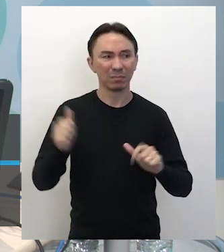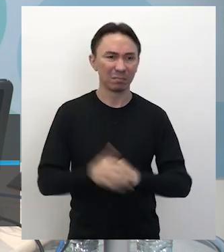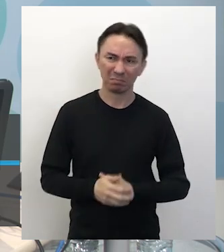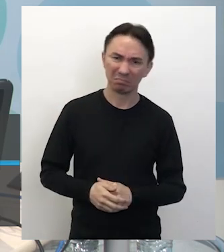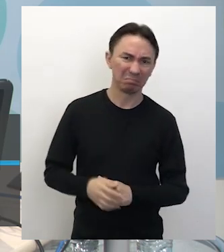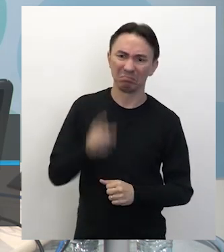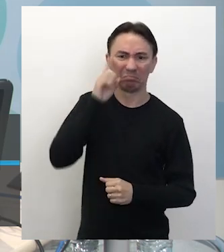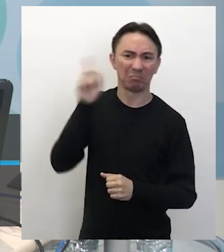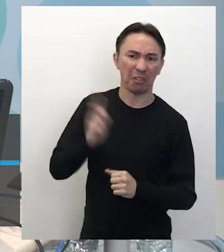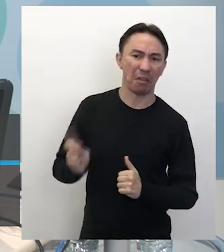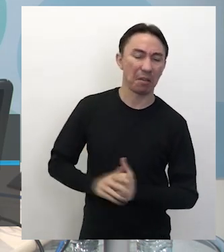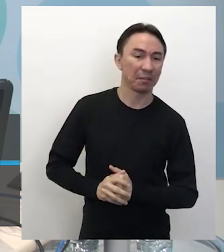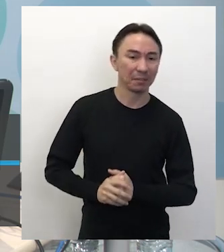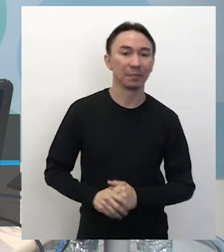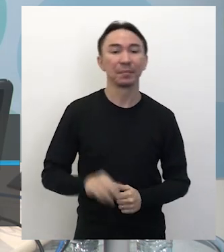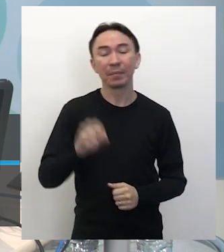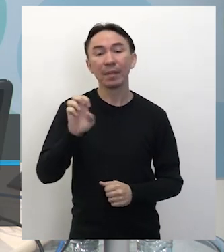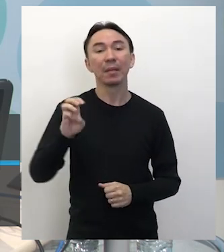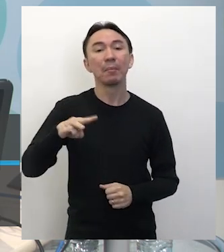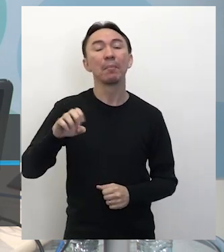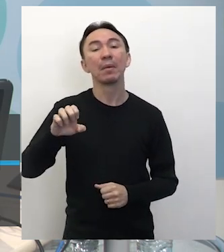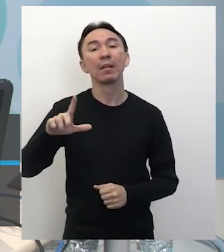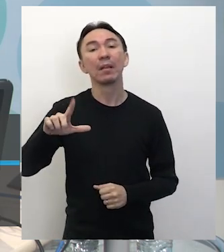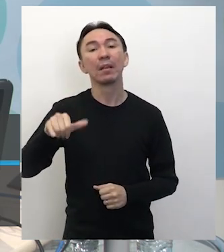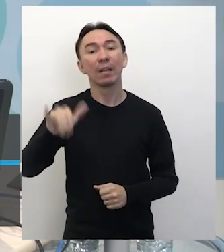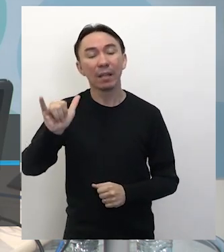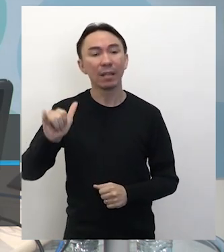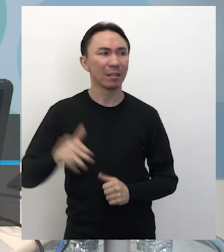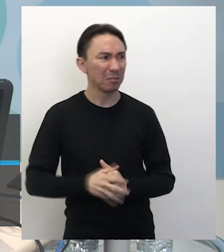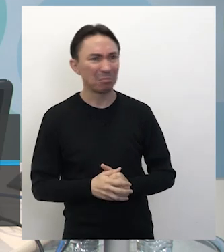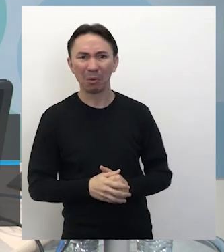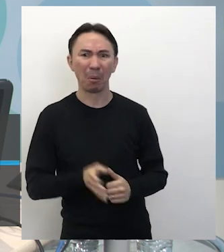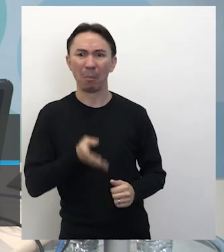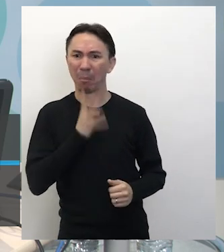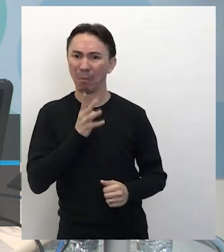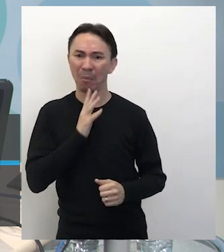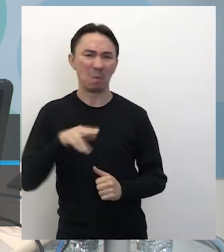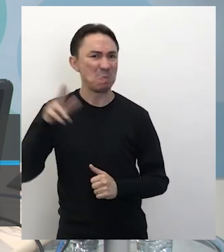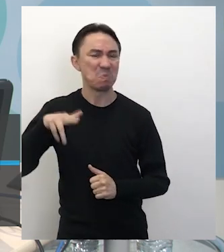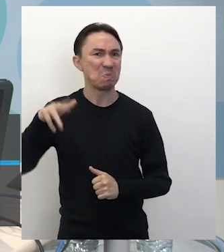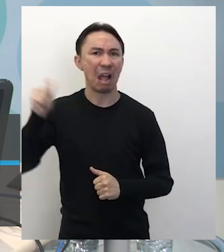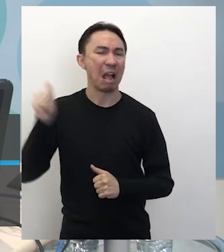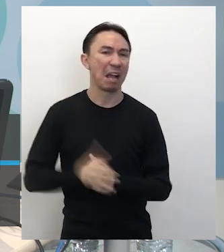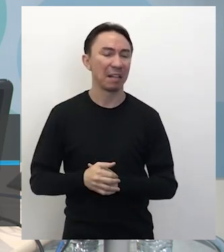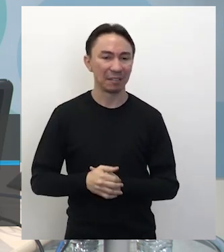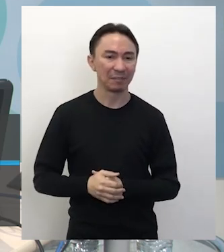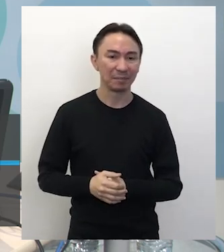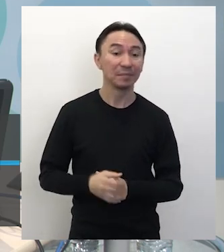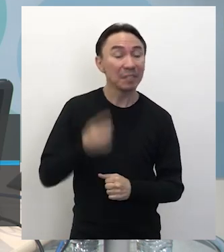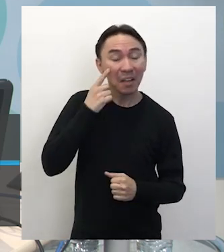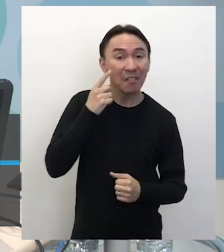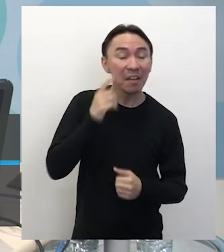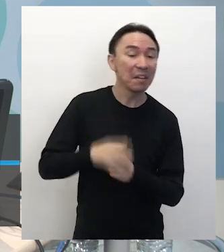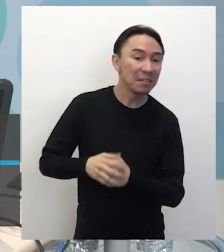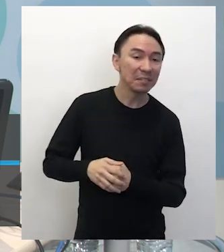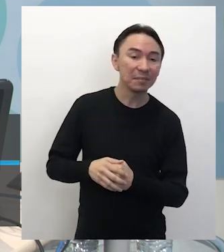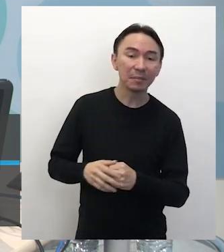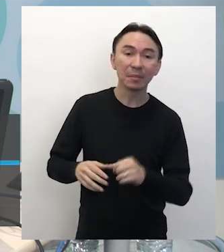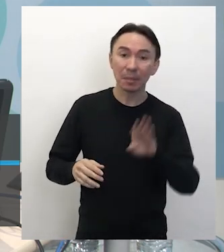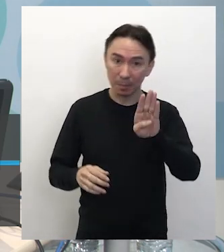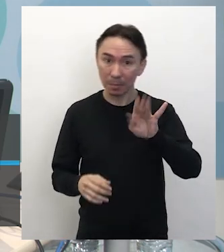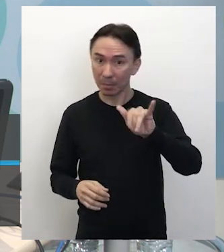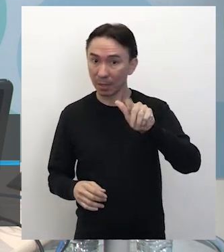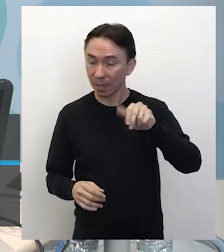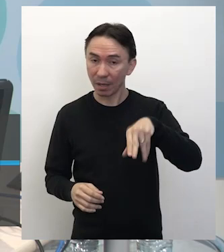A Emily, da Pro Tatiane, nunca ouvi falar. Vou lá para baixo agora. Vamos ver se aparece alguém. A Bianca, da